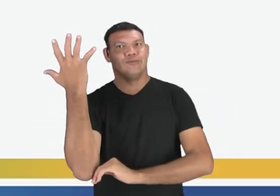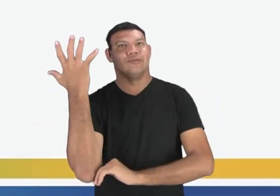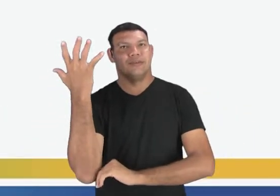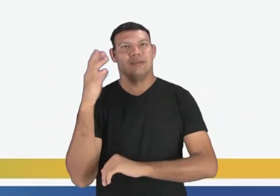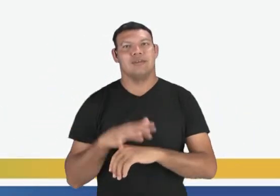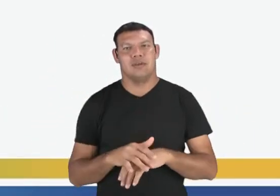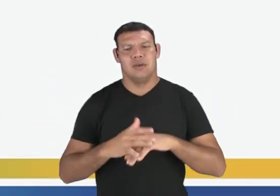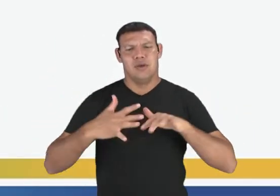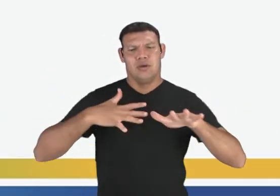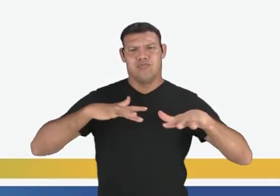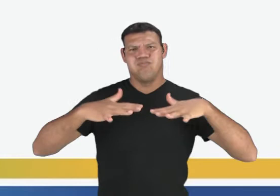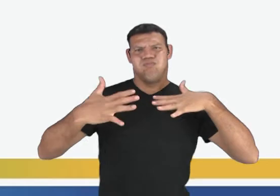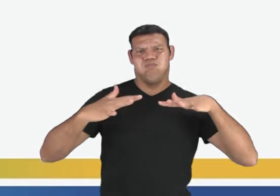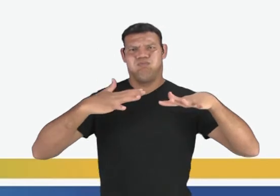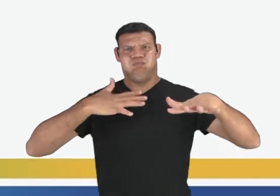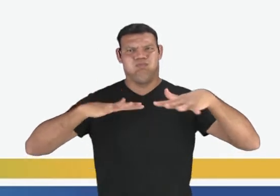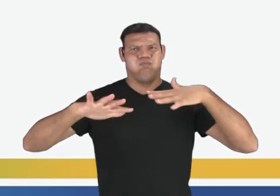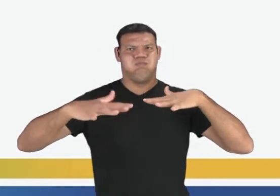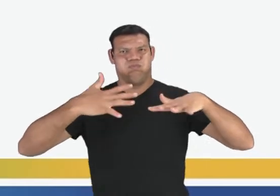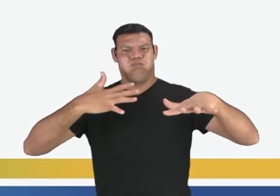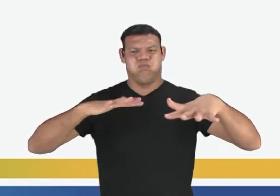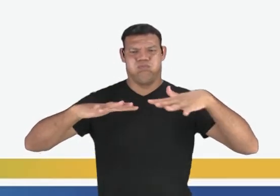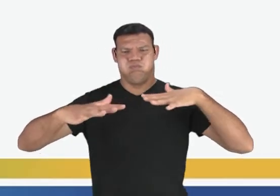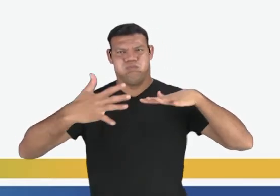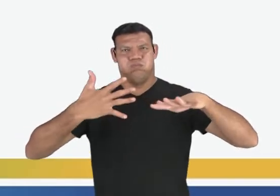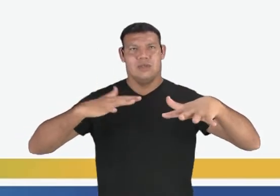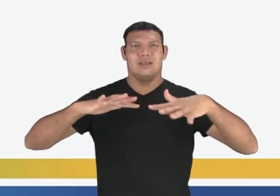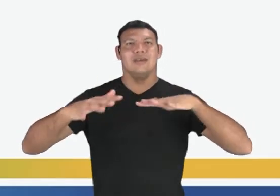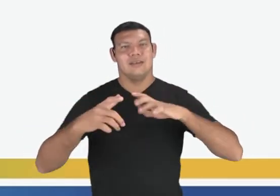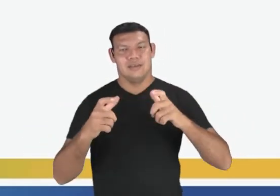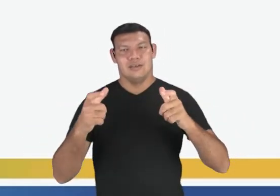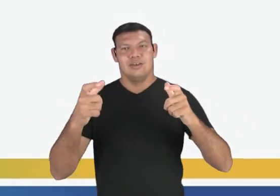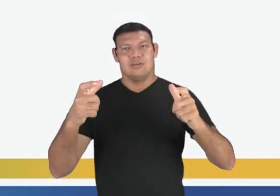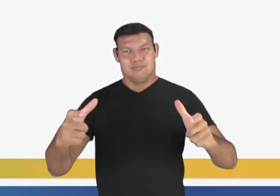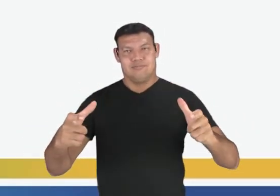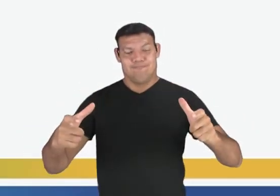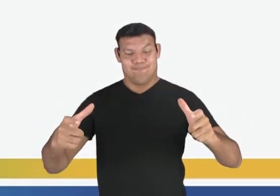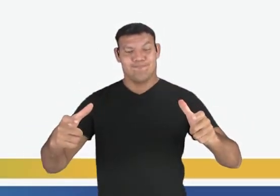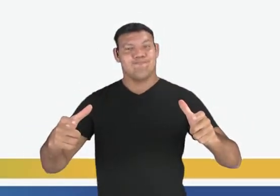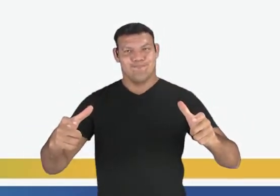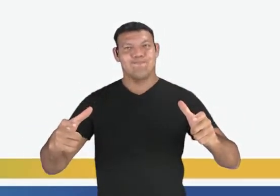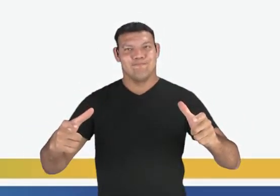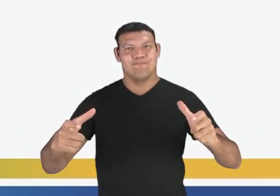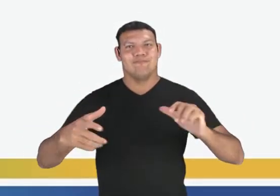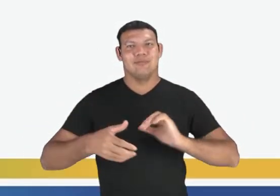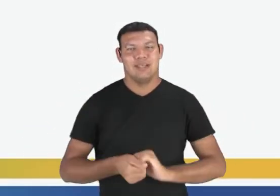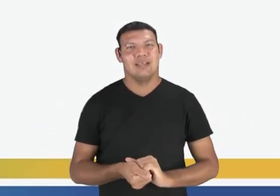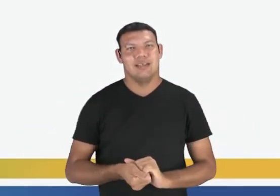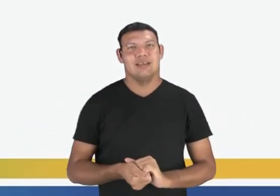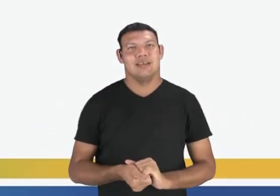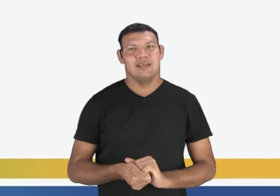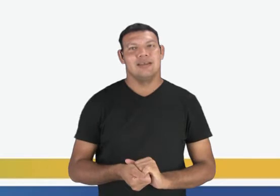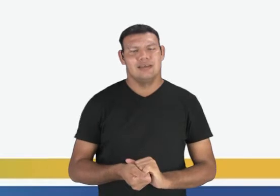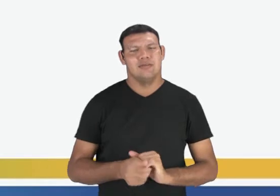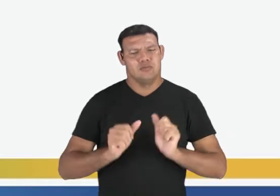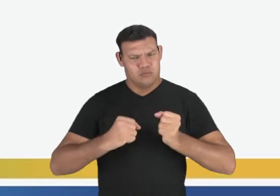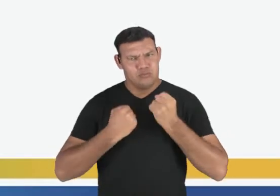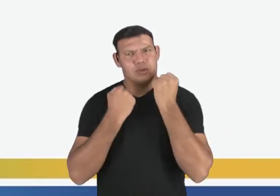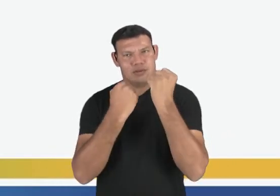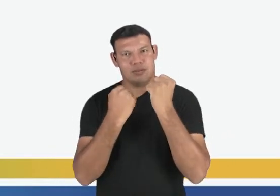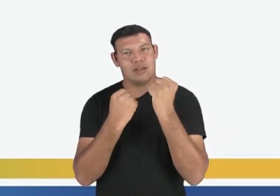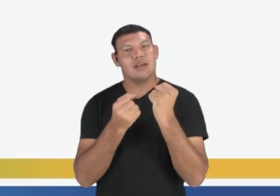terremotos. Então essa figura ilustrativa mostra aí ainda o disco, que é defendido anteriormente, mas que ele é